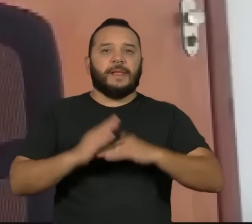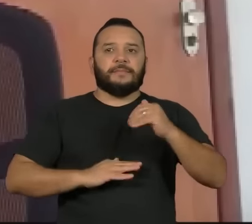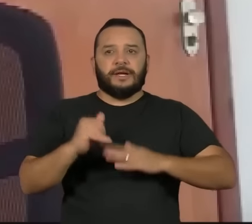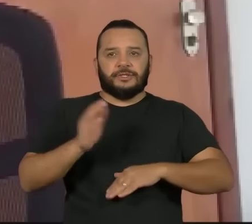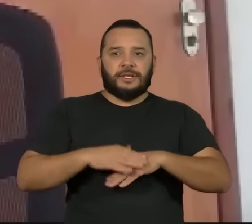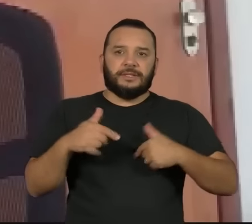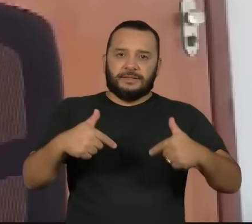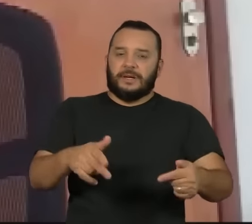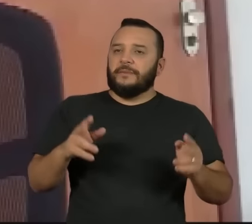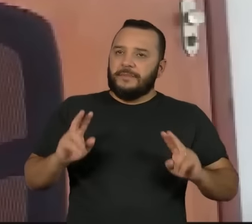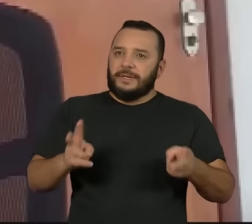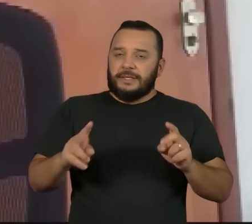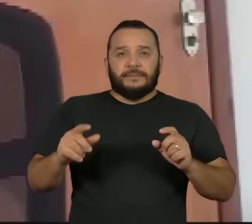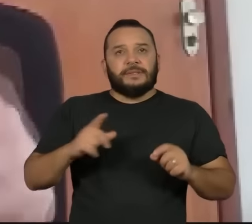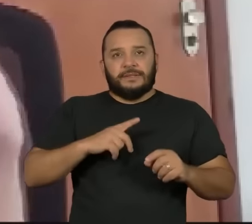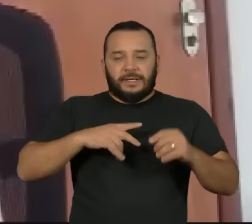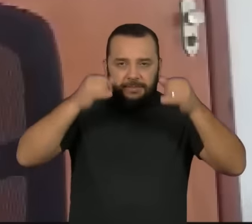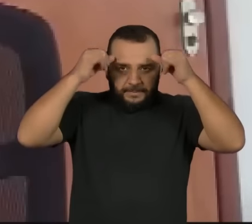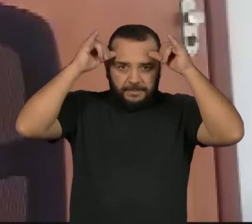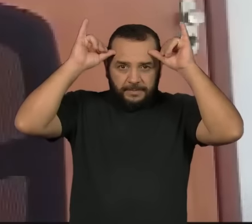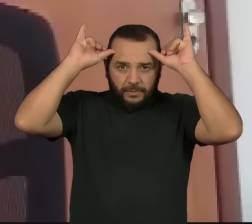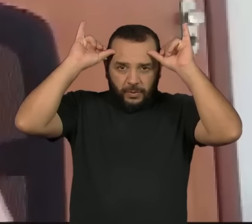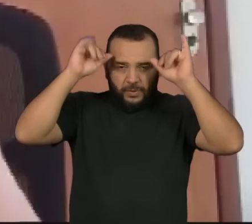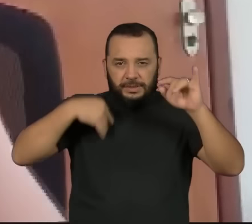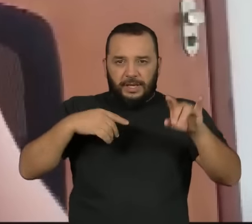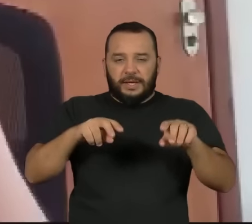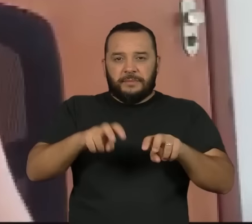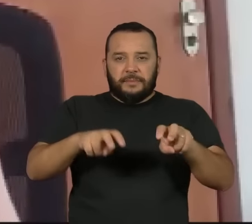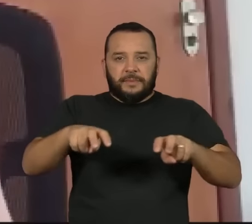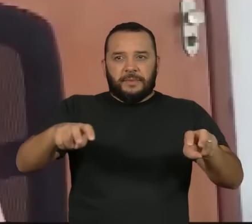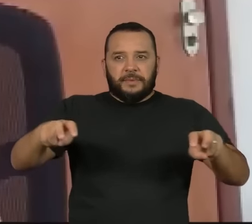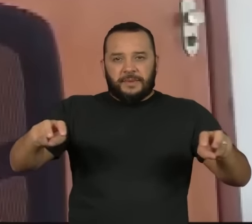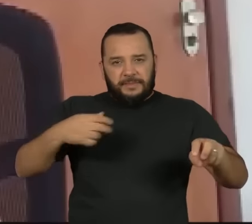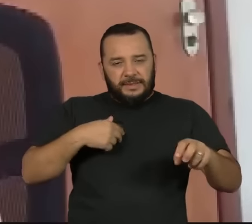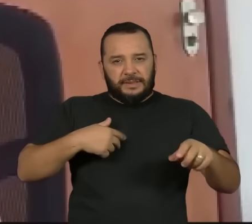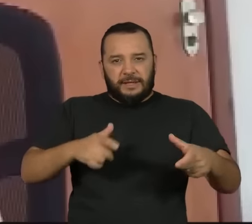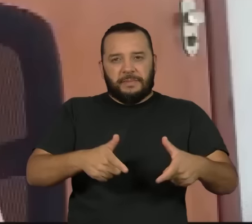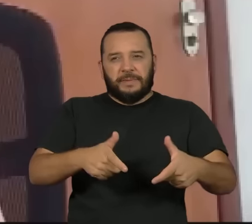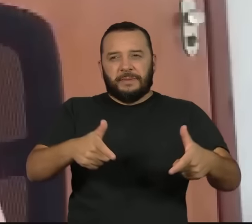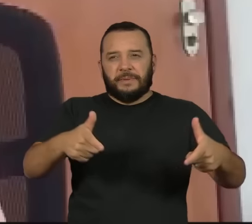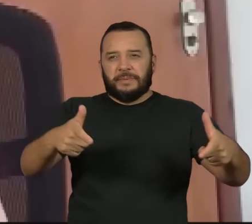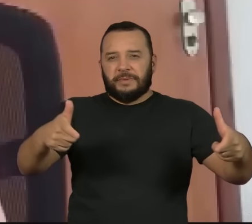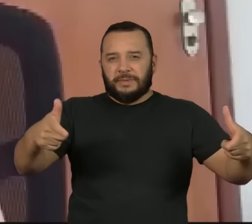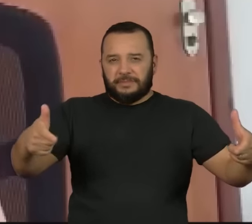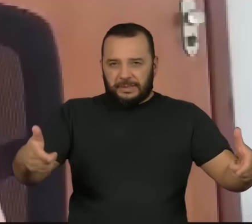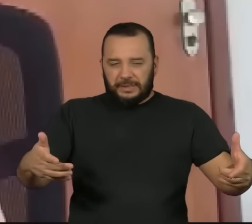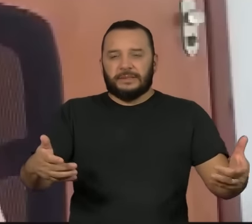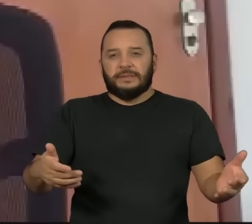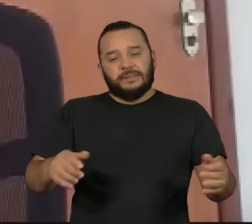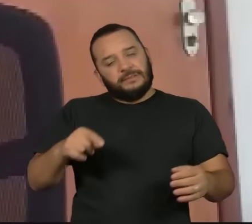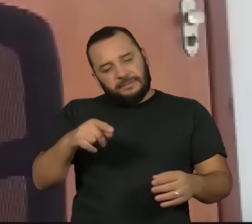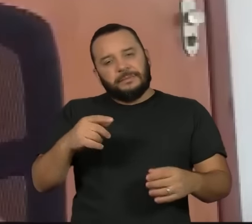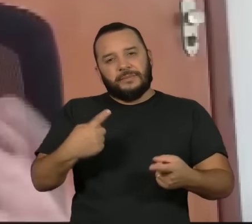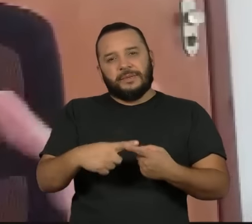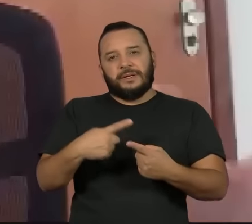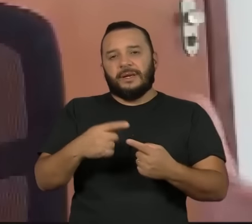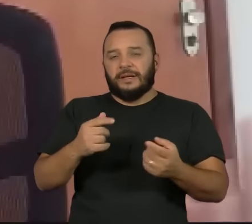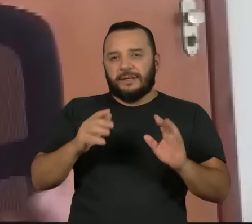continua-se uma pecuária extensiva em um modelo de cadeia produtiva agroexportador, pouco